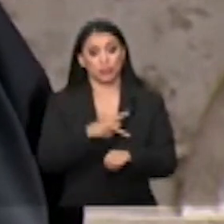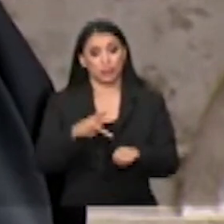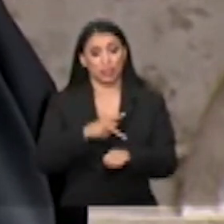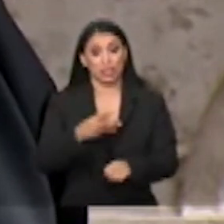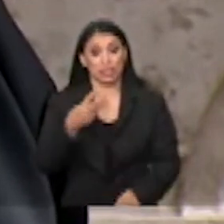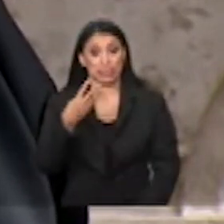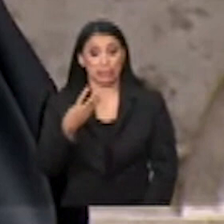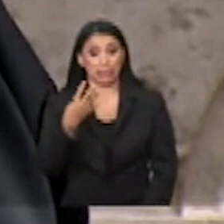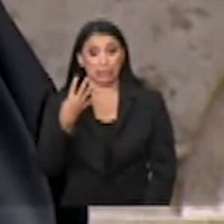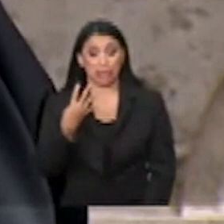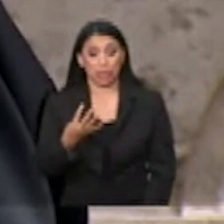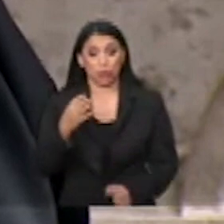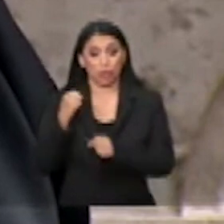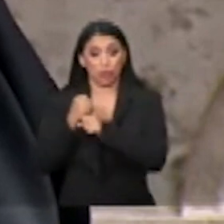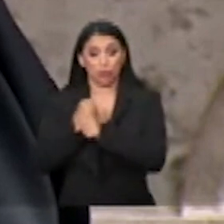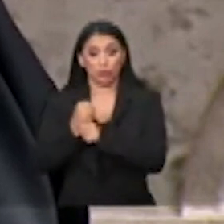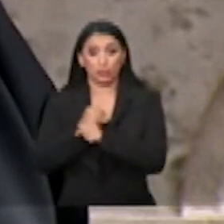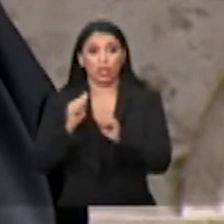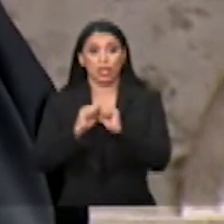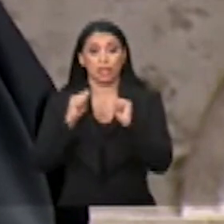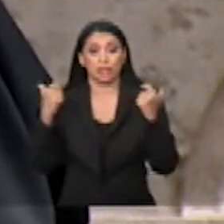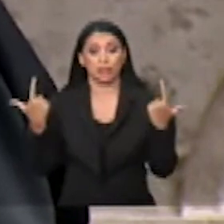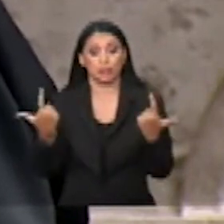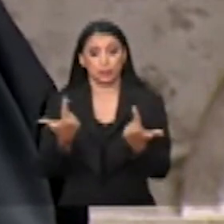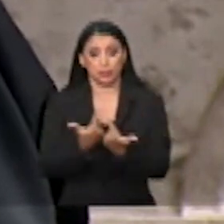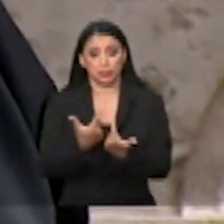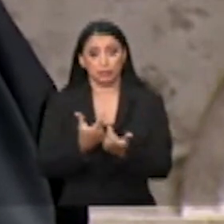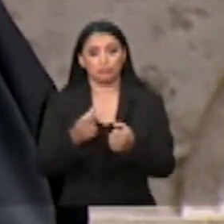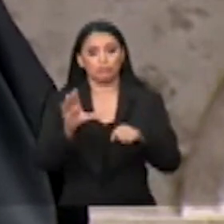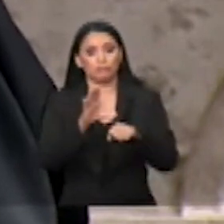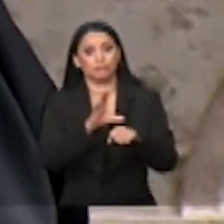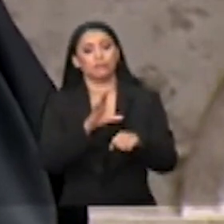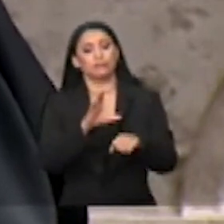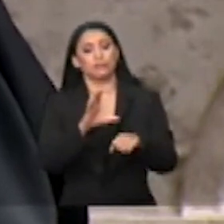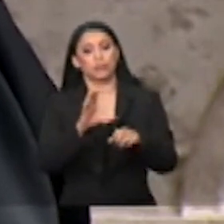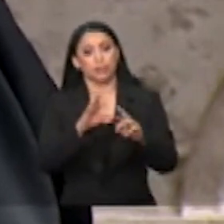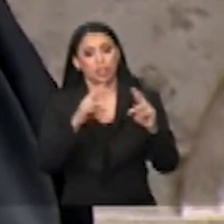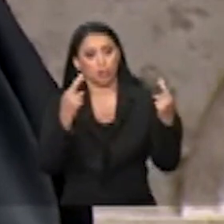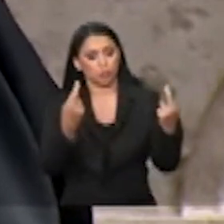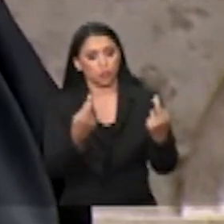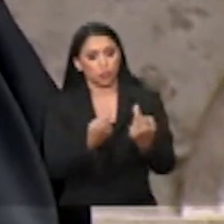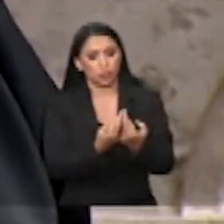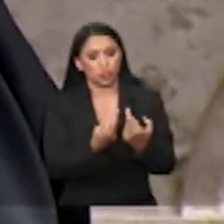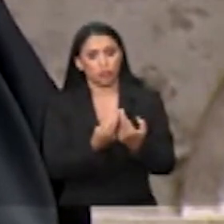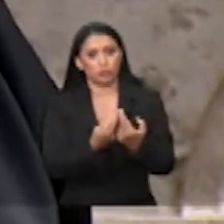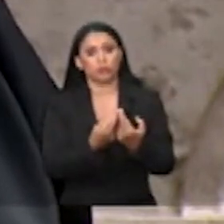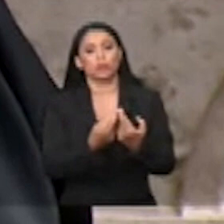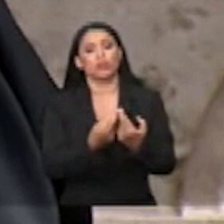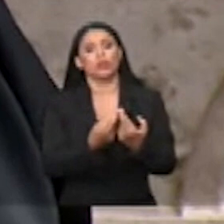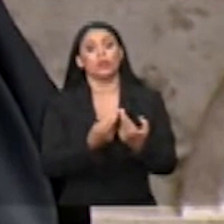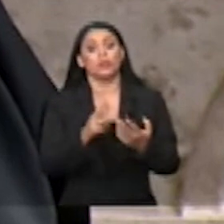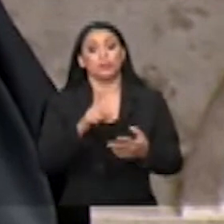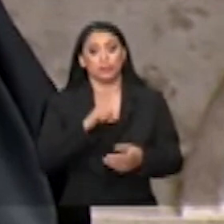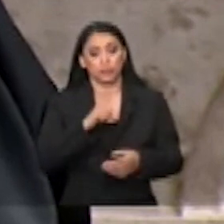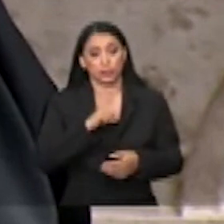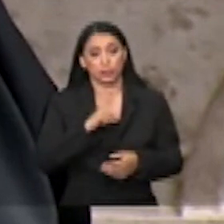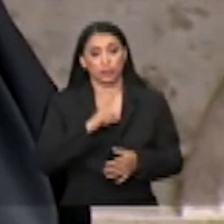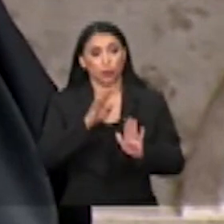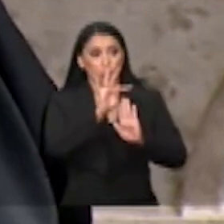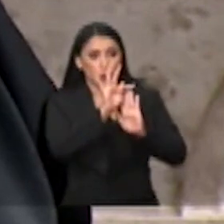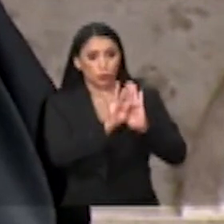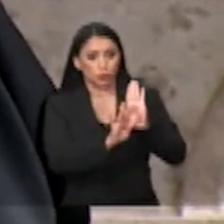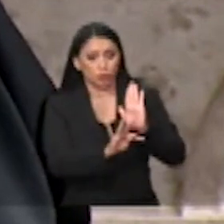anos, a Assembleia Nacional Constituinte, reunida em sessão solene, promulgava o